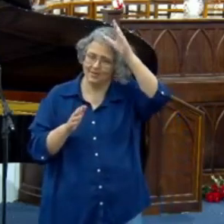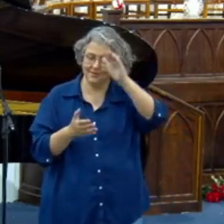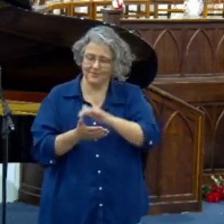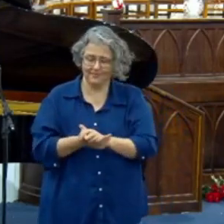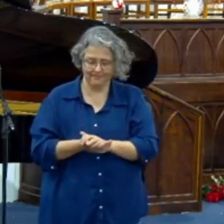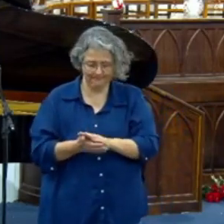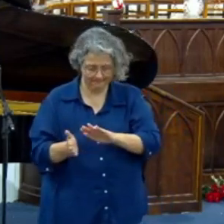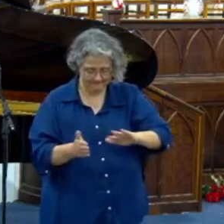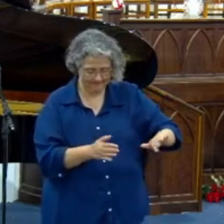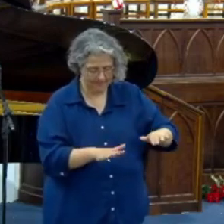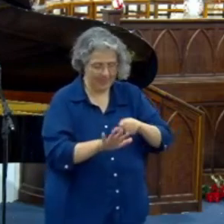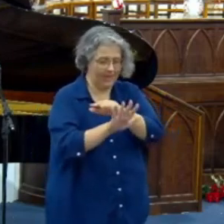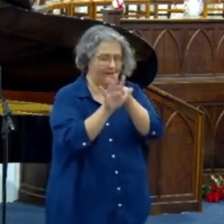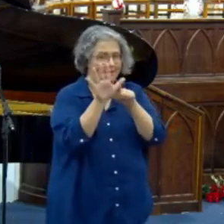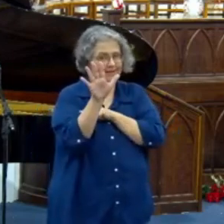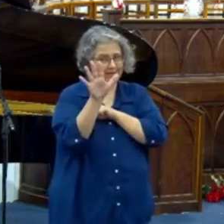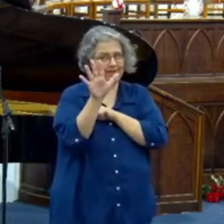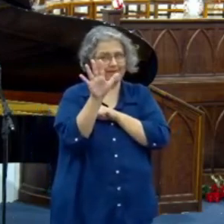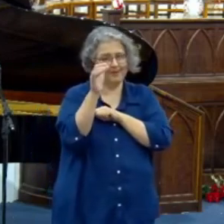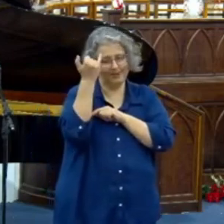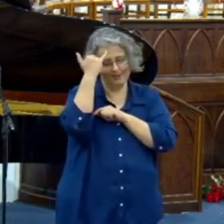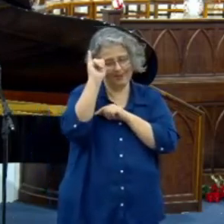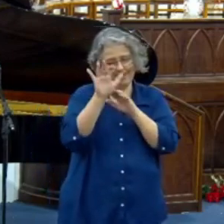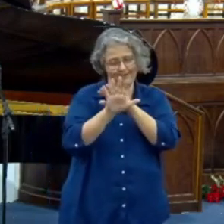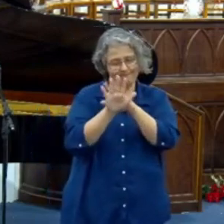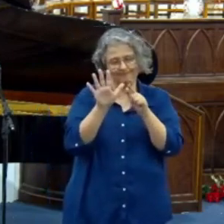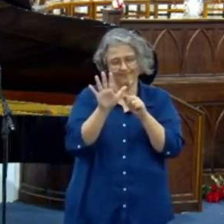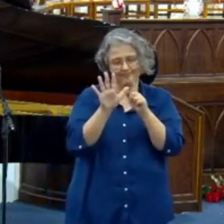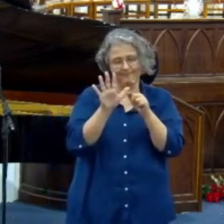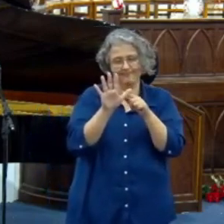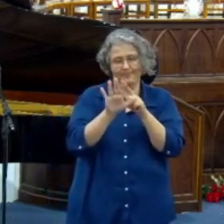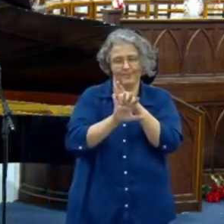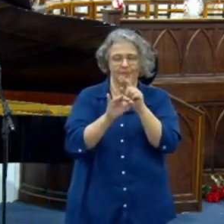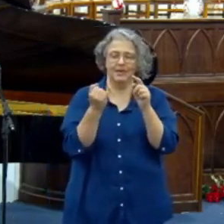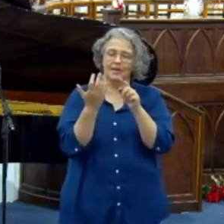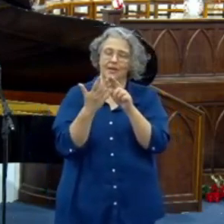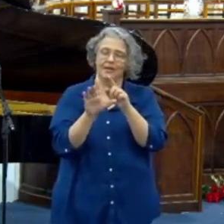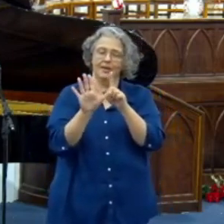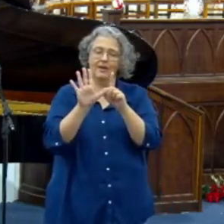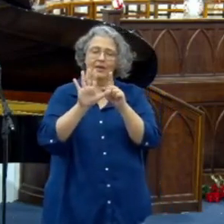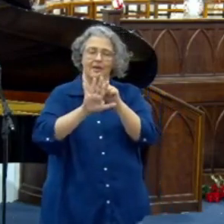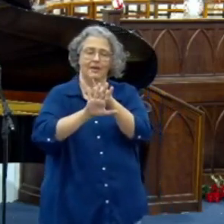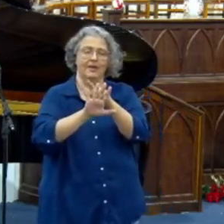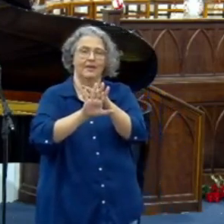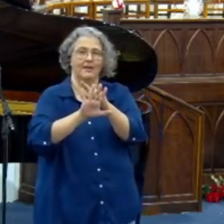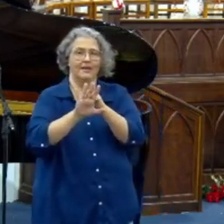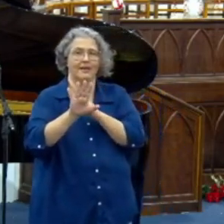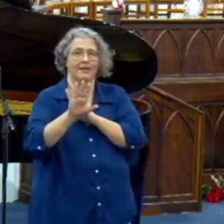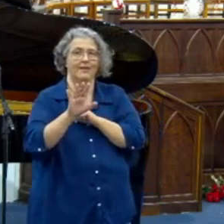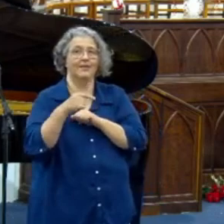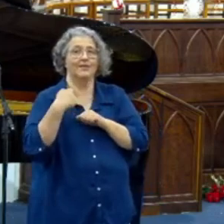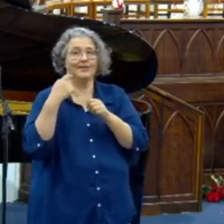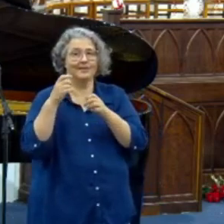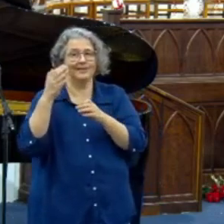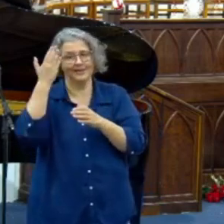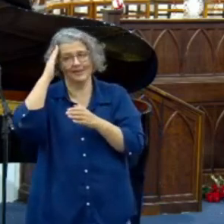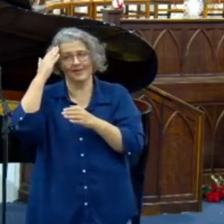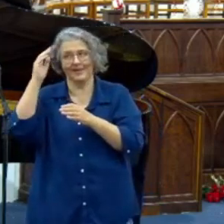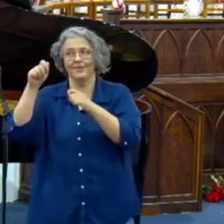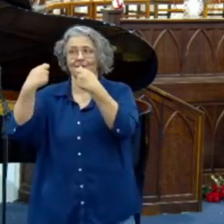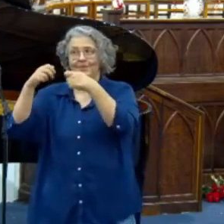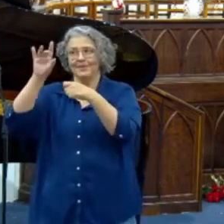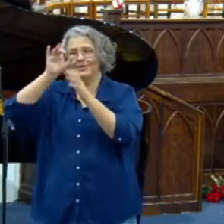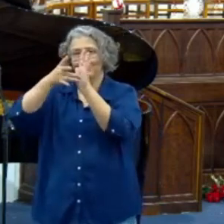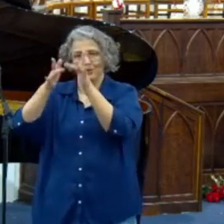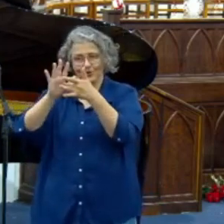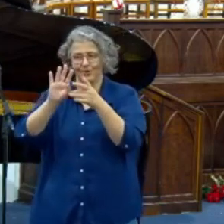ideia nessa noite é trabalhar essas cinco ideias, né? A primeira: será que nós reconhecemos mesmo nossa